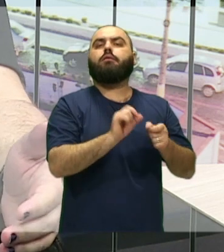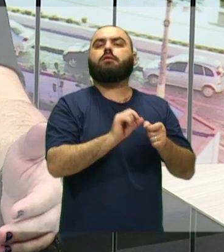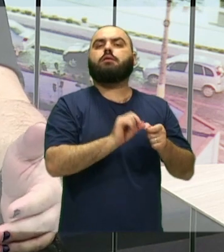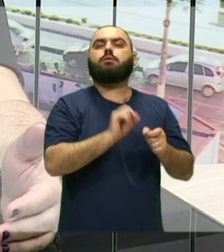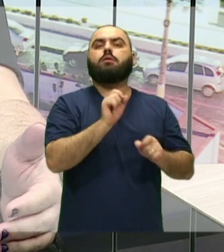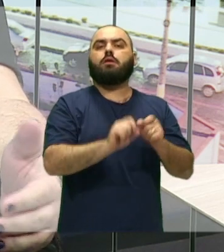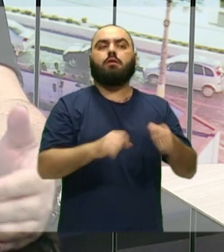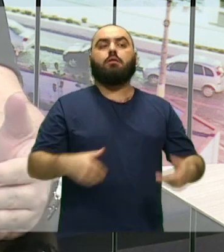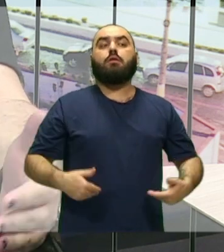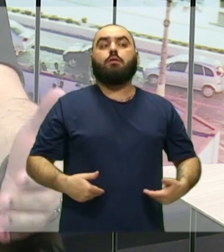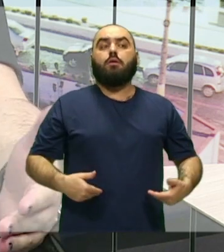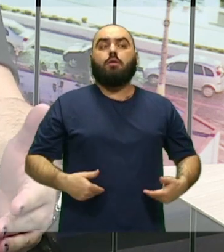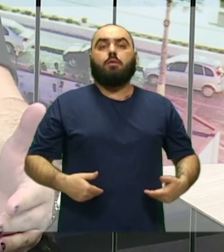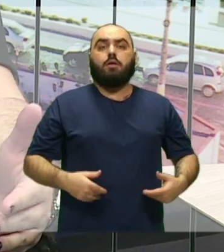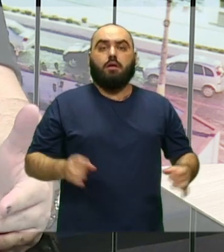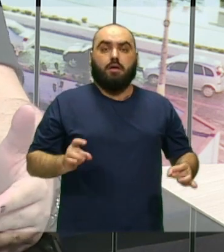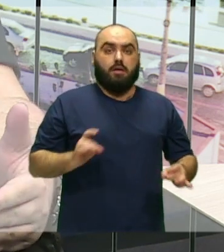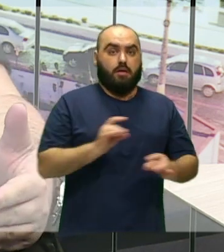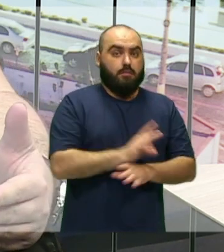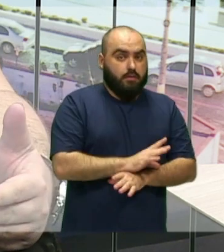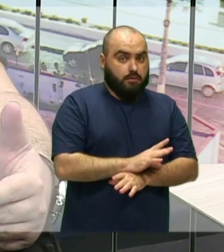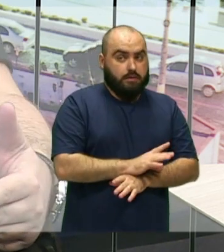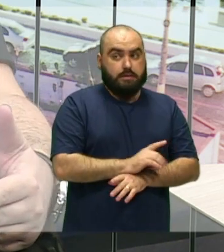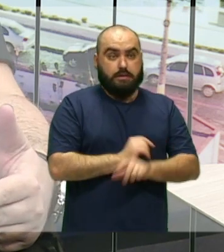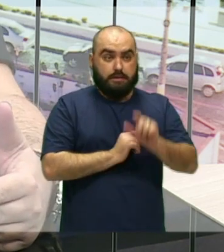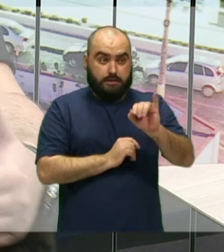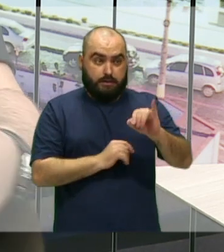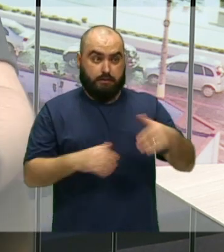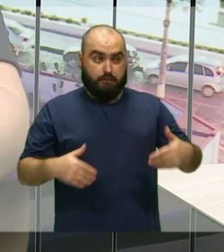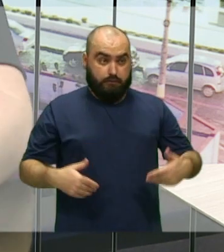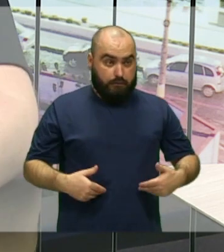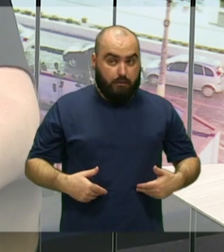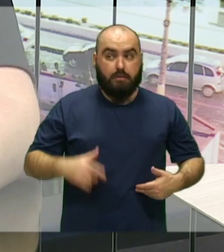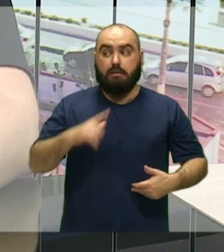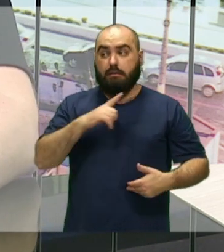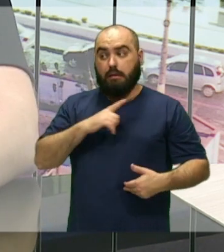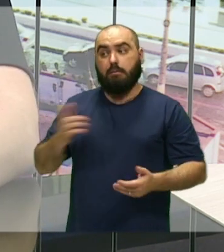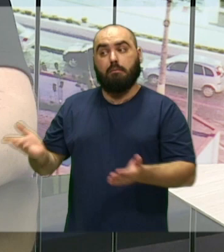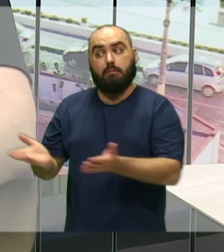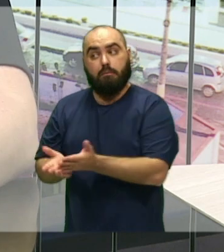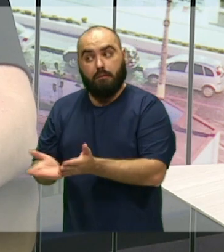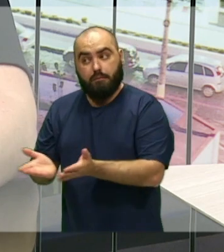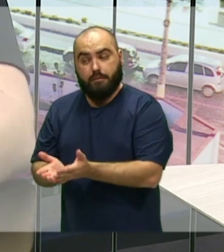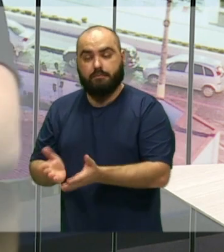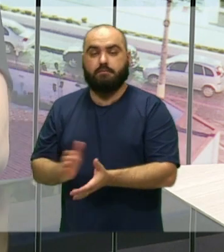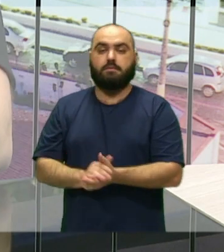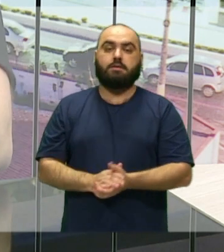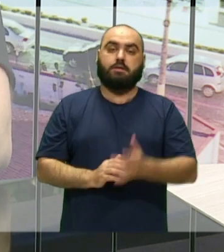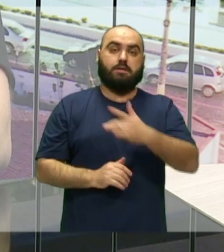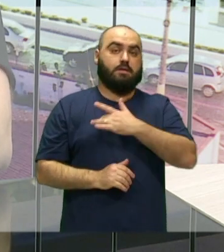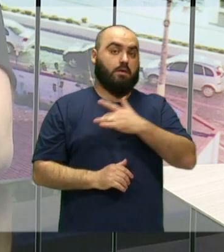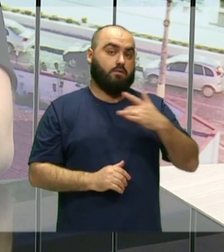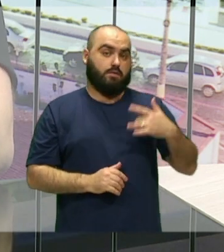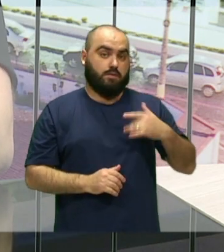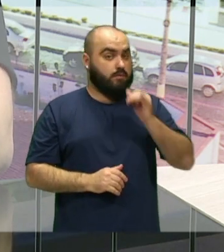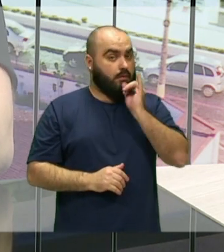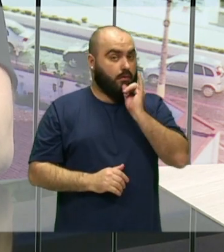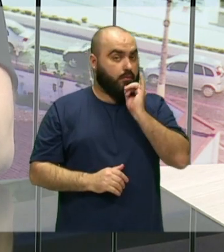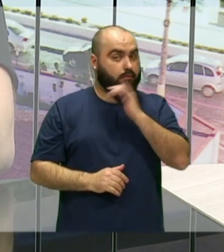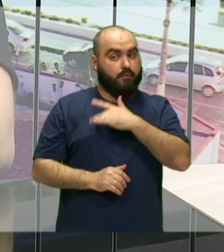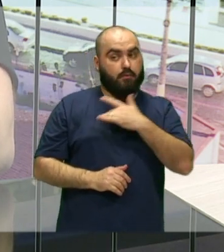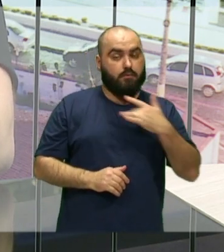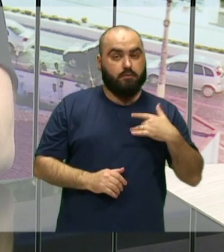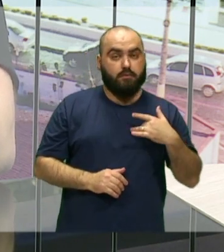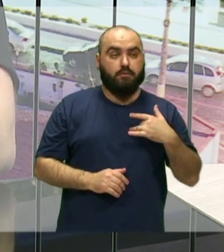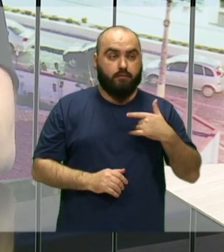fome é quando tem fome geralmente tem pobreza eh questão de saúde por exemplo eh